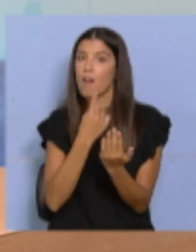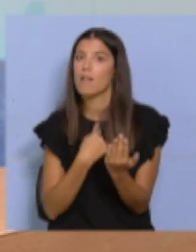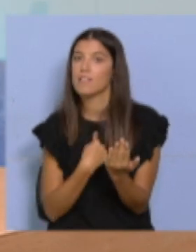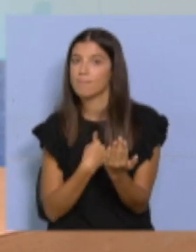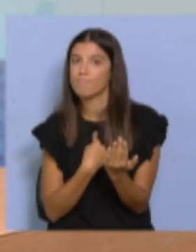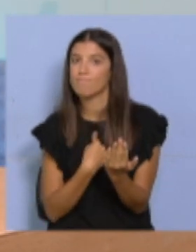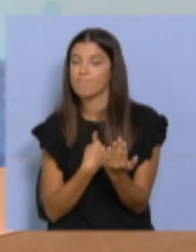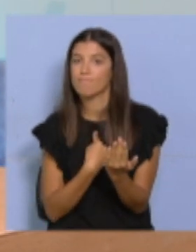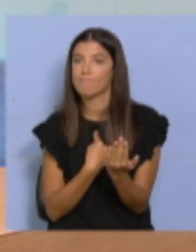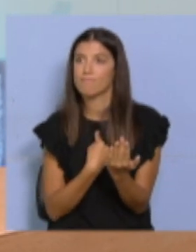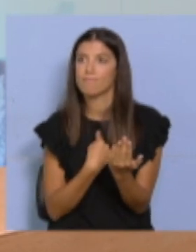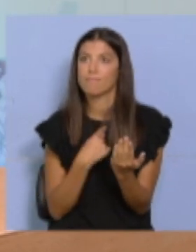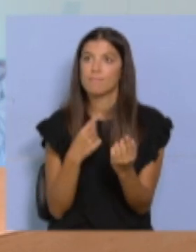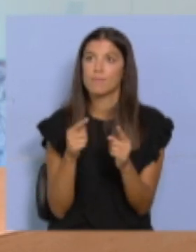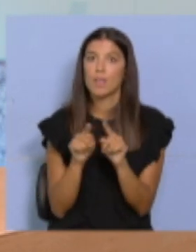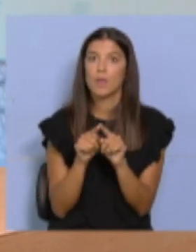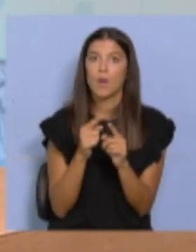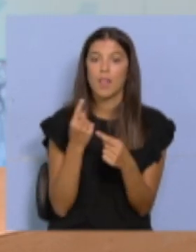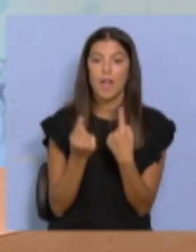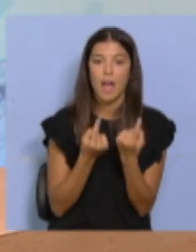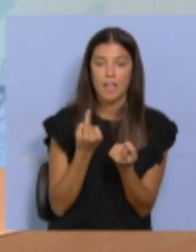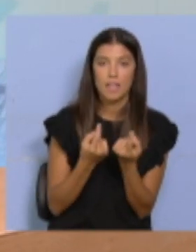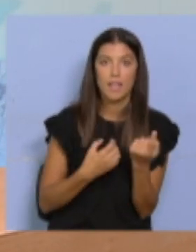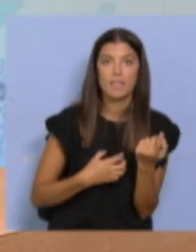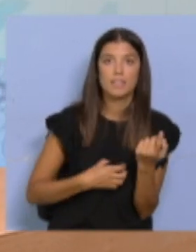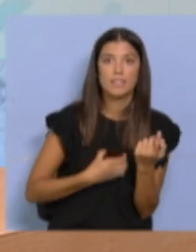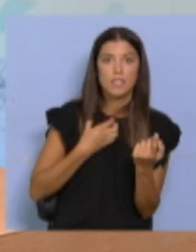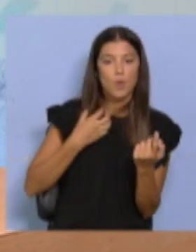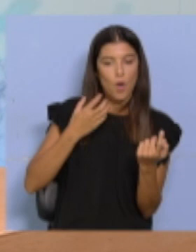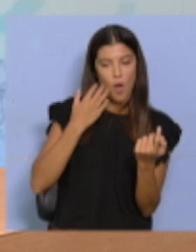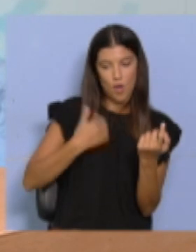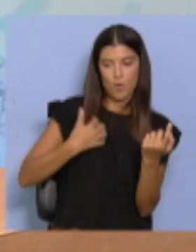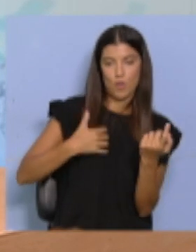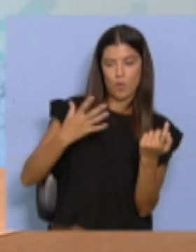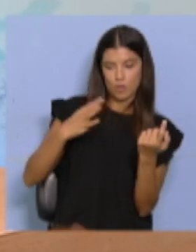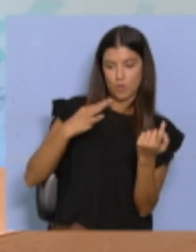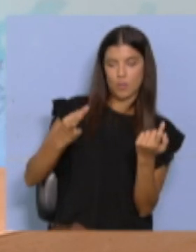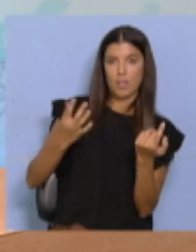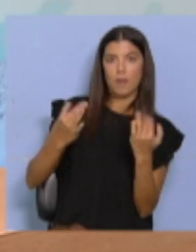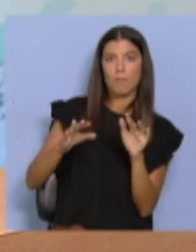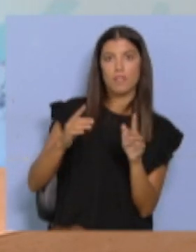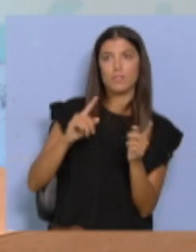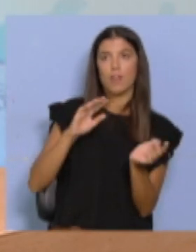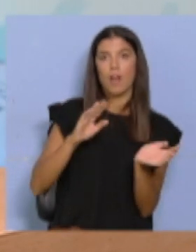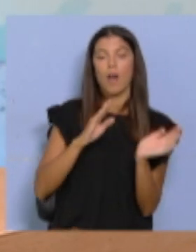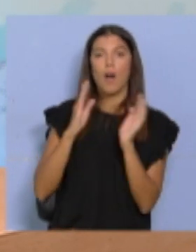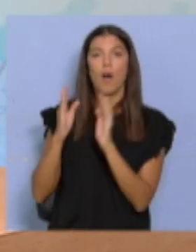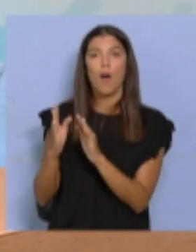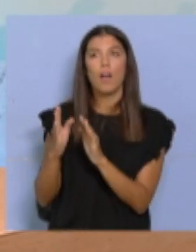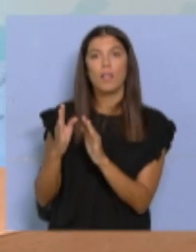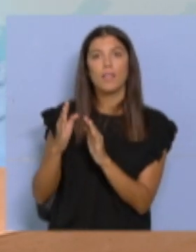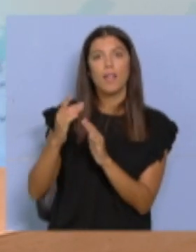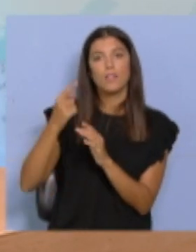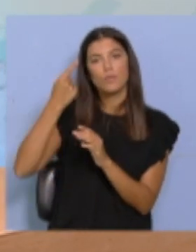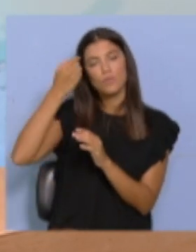alguém que se sentiu orgulhoso de ser eleito, mas que depois se esqueceu que a eleição exige um caminho